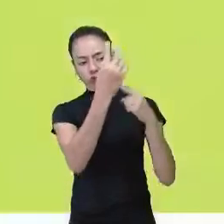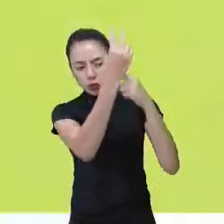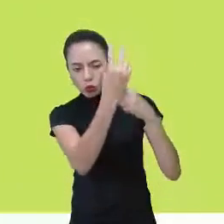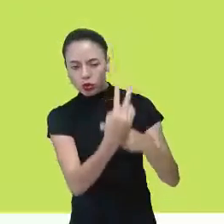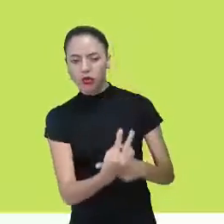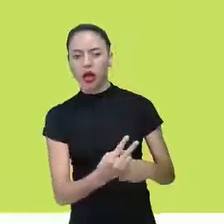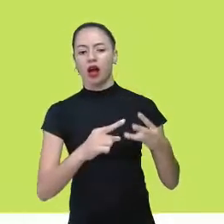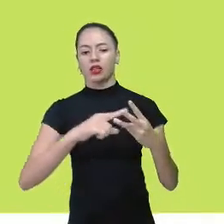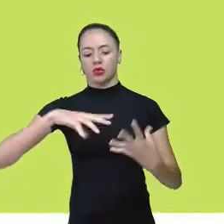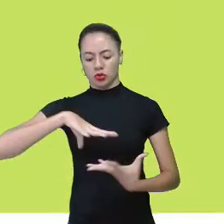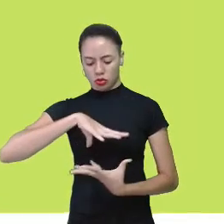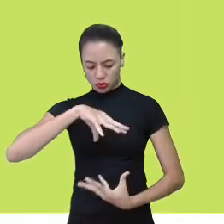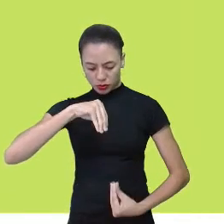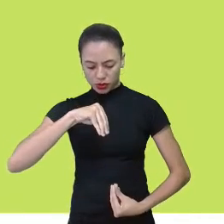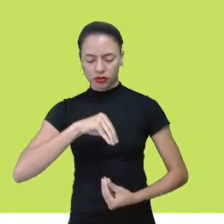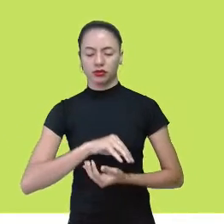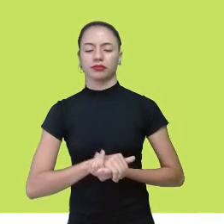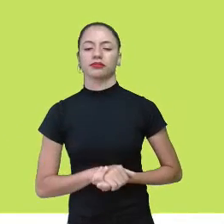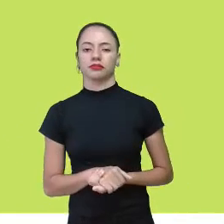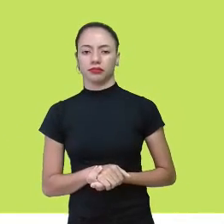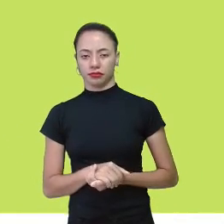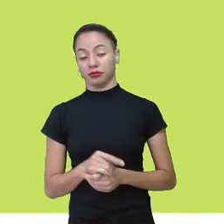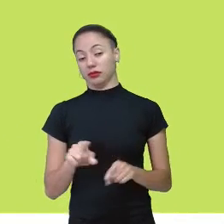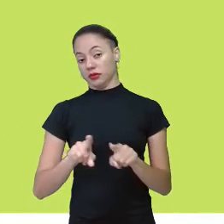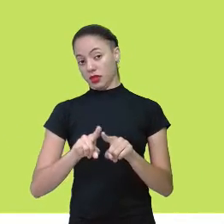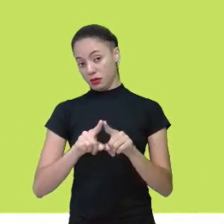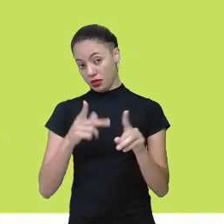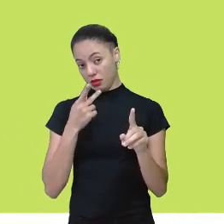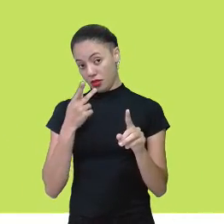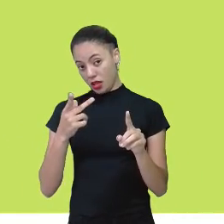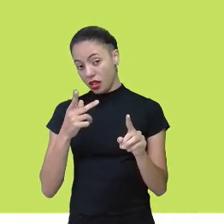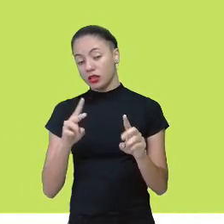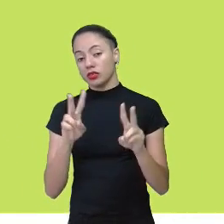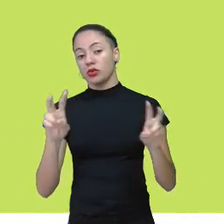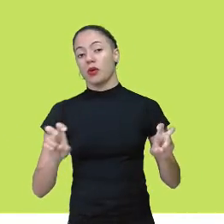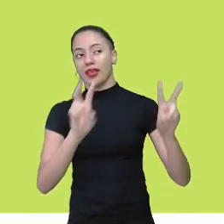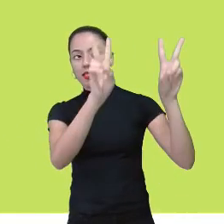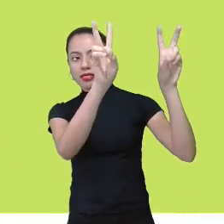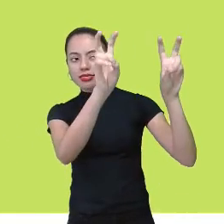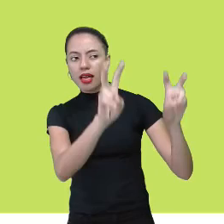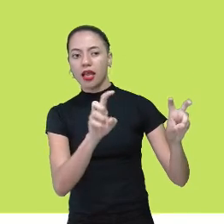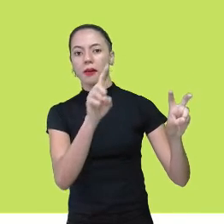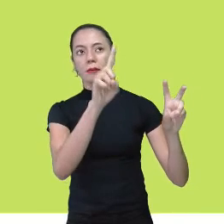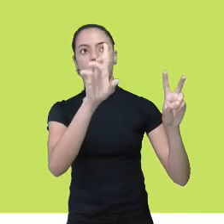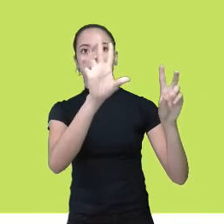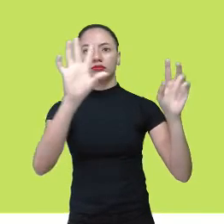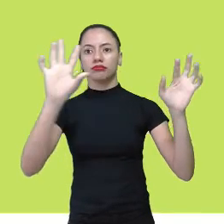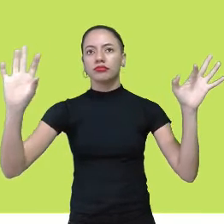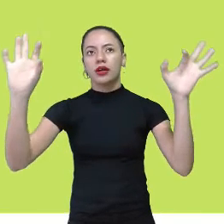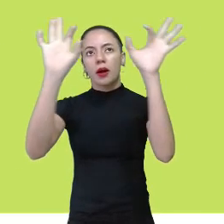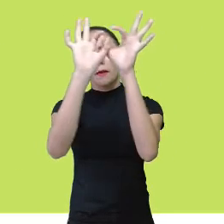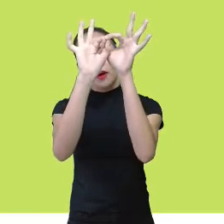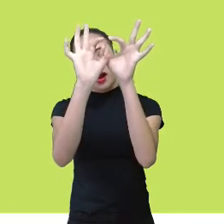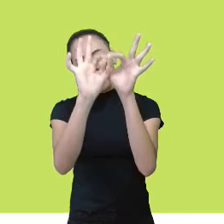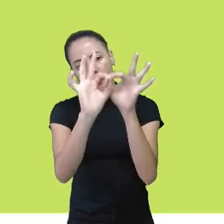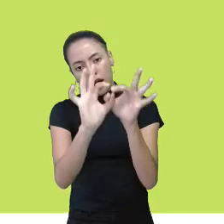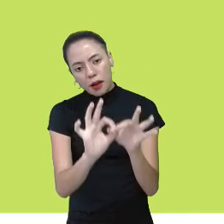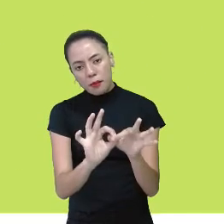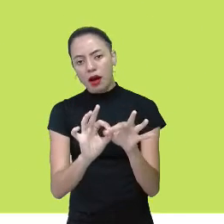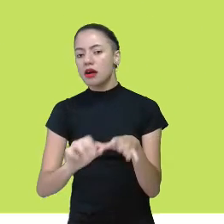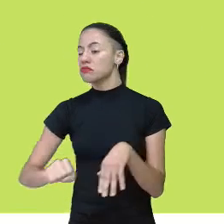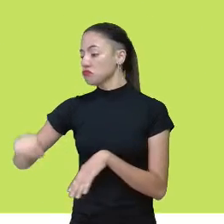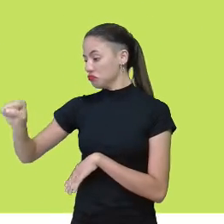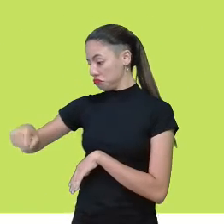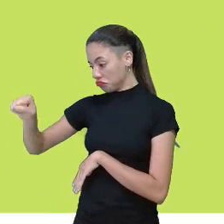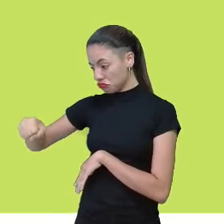espiritualidade. E aí nós vimos a respeito de temas que se entrecruzavam, não foi, Armando? Exatamente, minha gente.